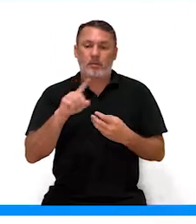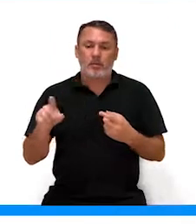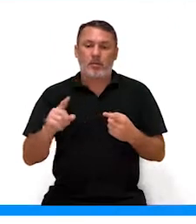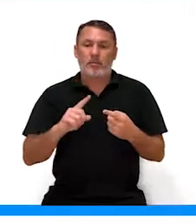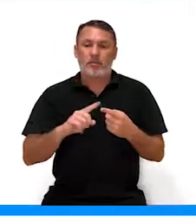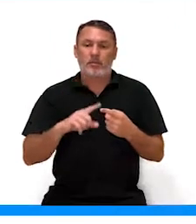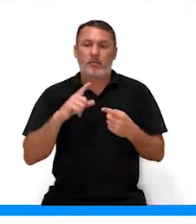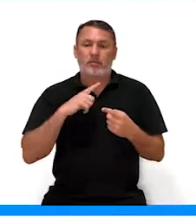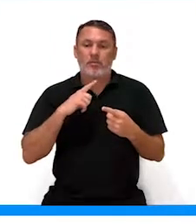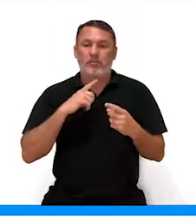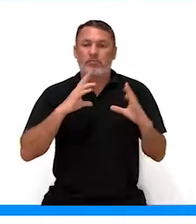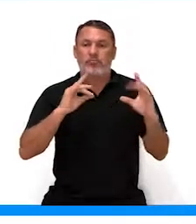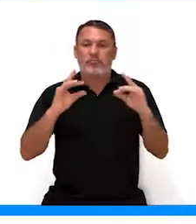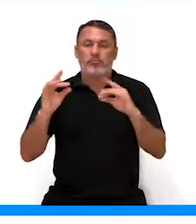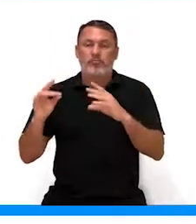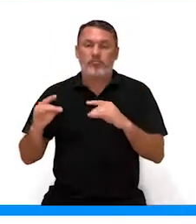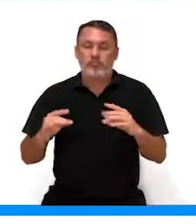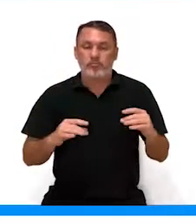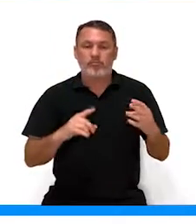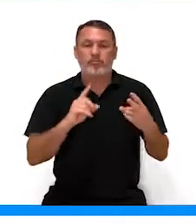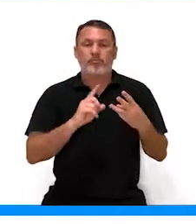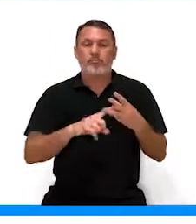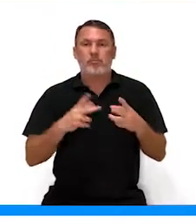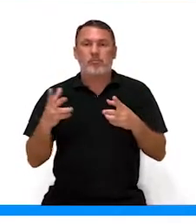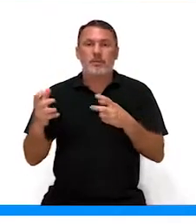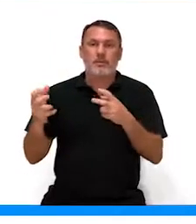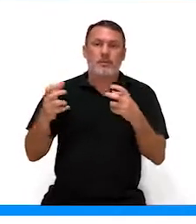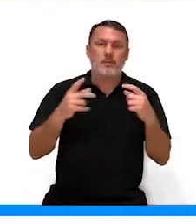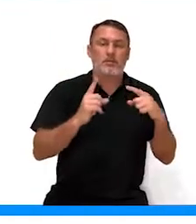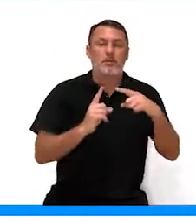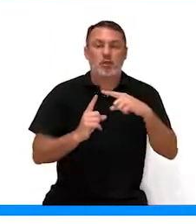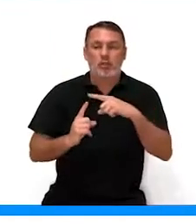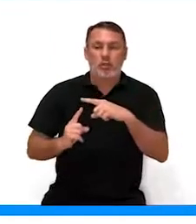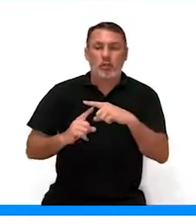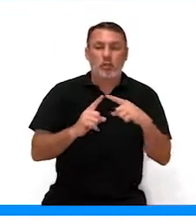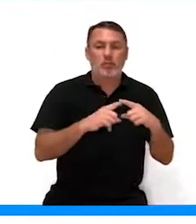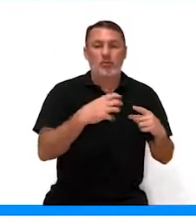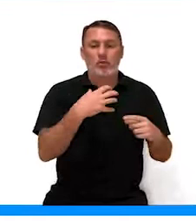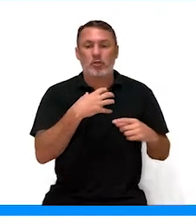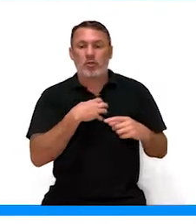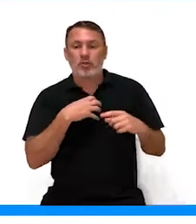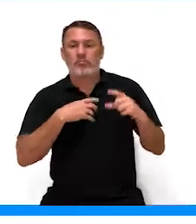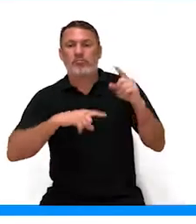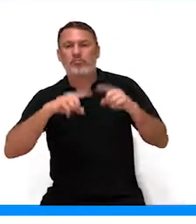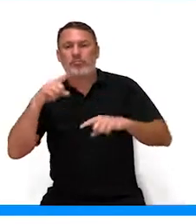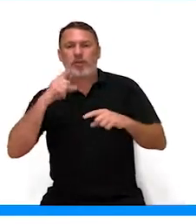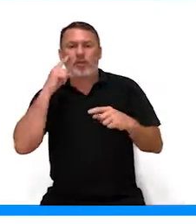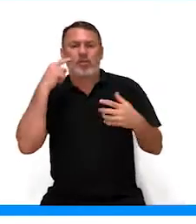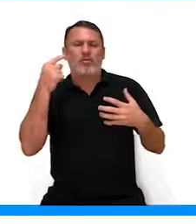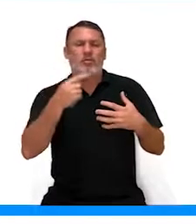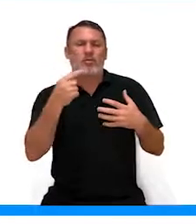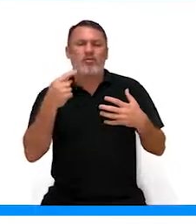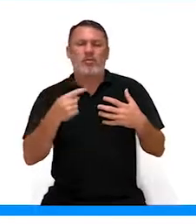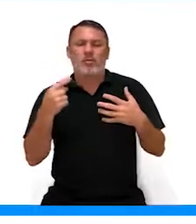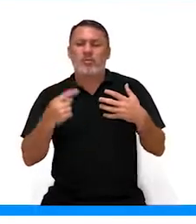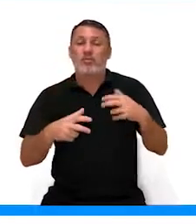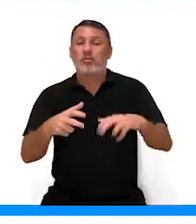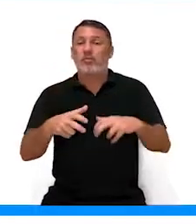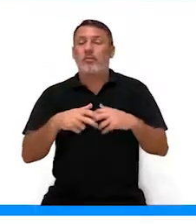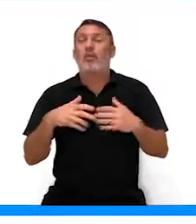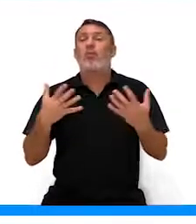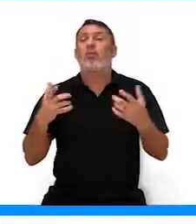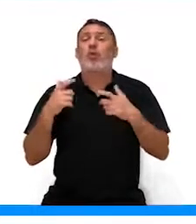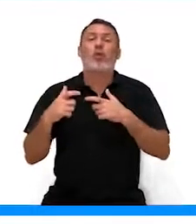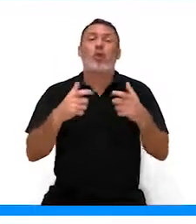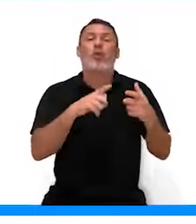proteção, absorção e secreção de substâncias, percepção de sensações. Então, ele vai ter aí uma gama de